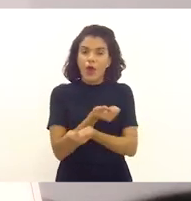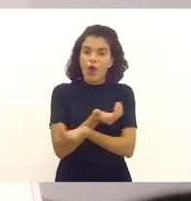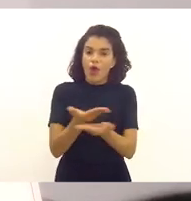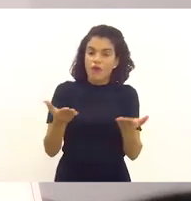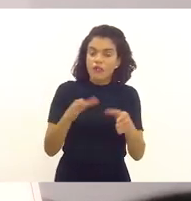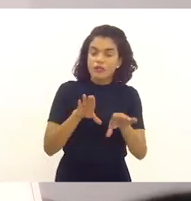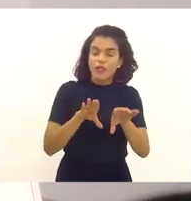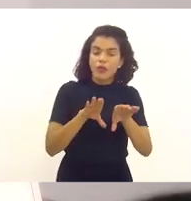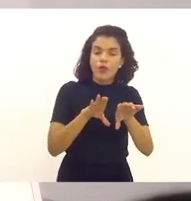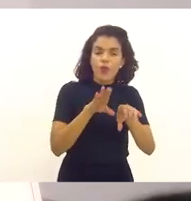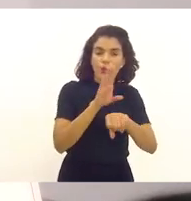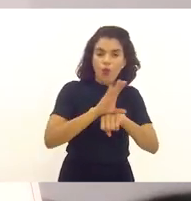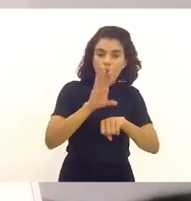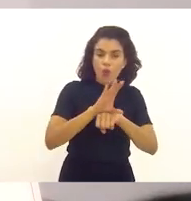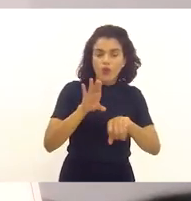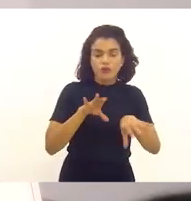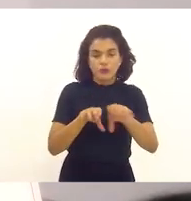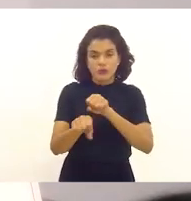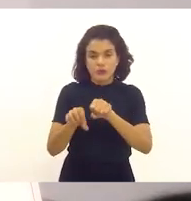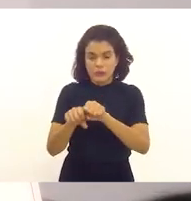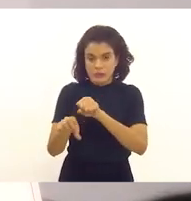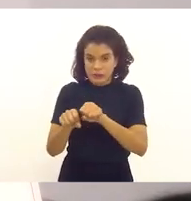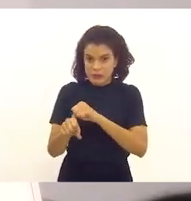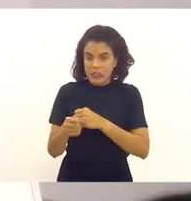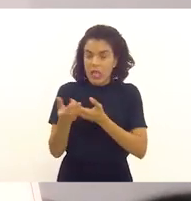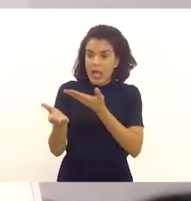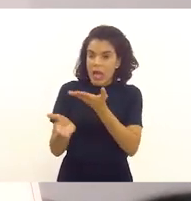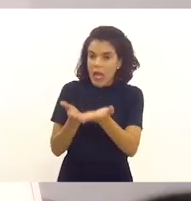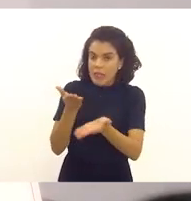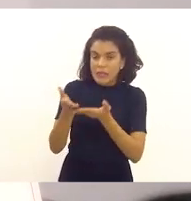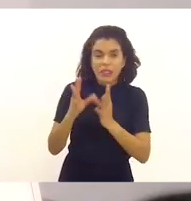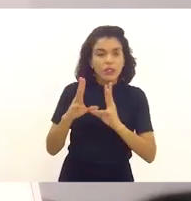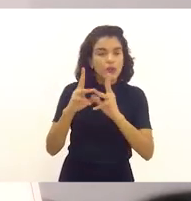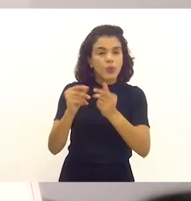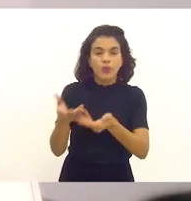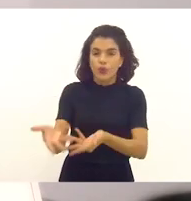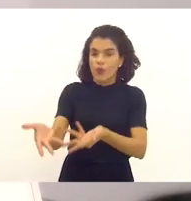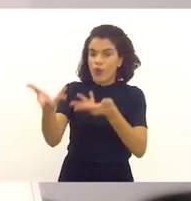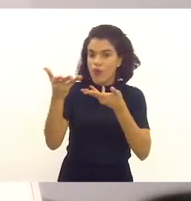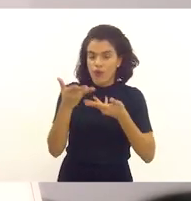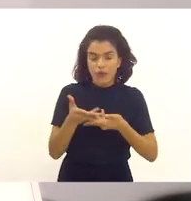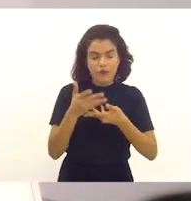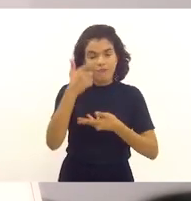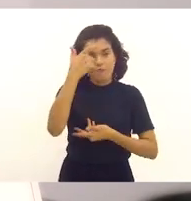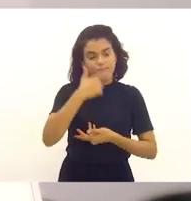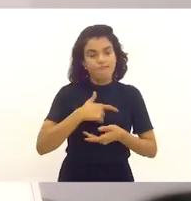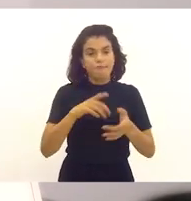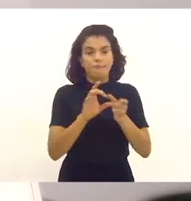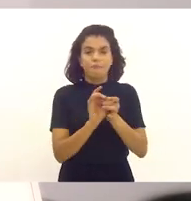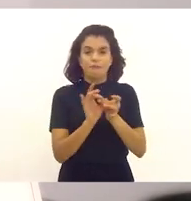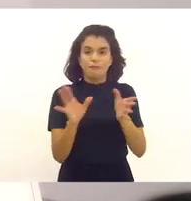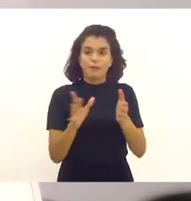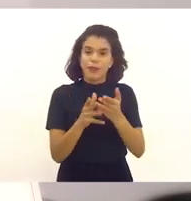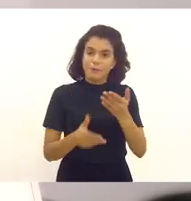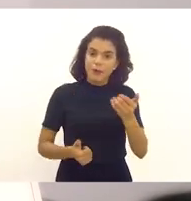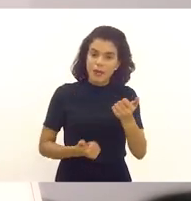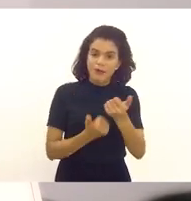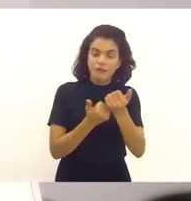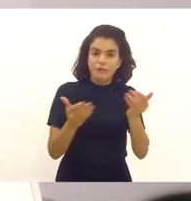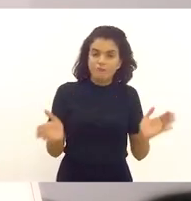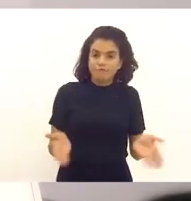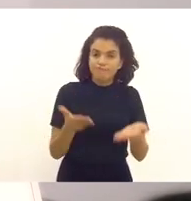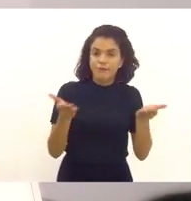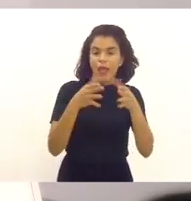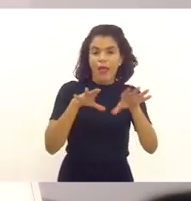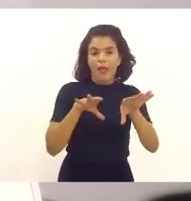em todas as estruturas atendendo todos os convites e quando nos colocando aqui à disposição para fomentar incentivar